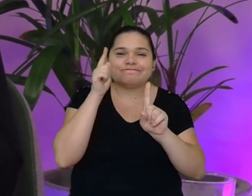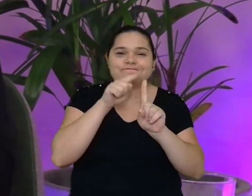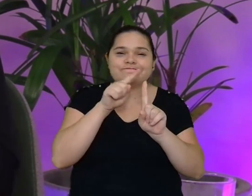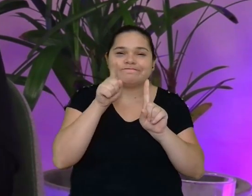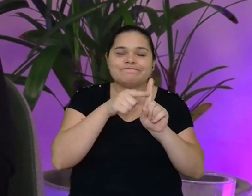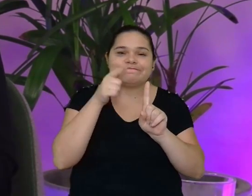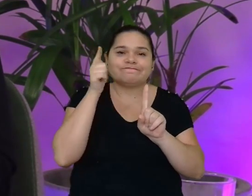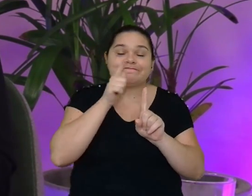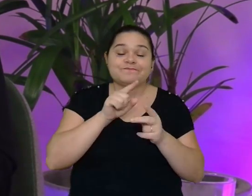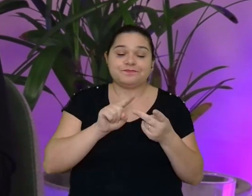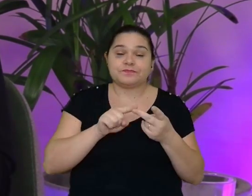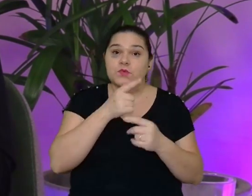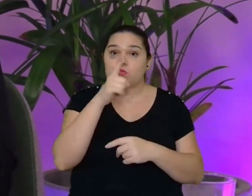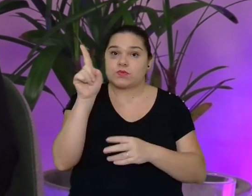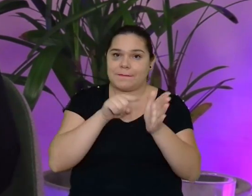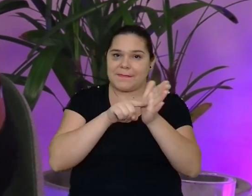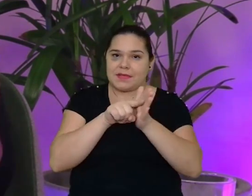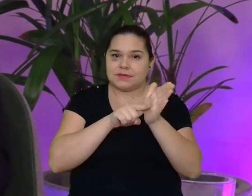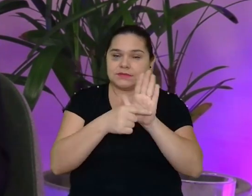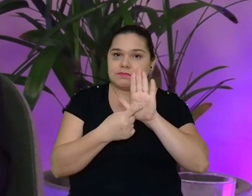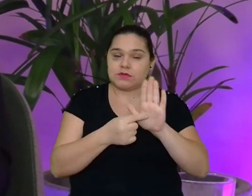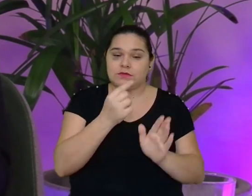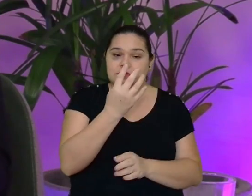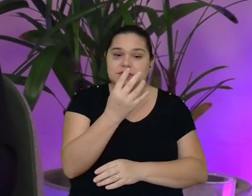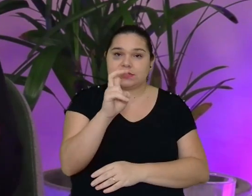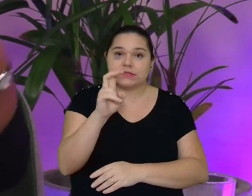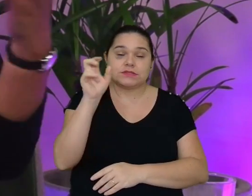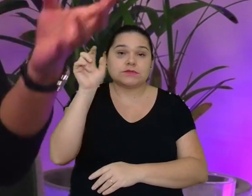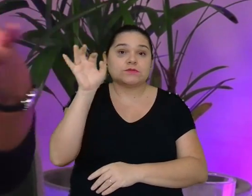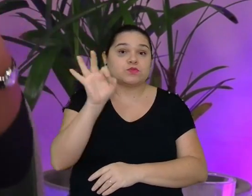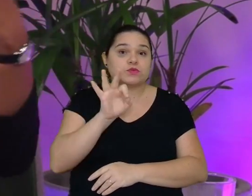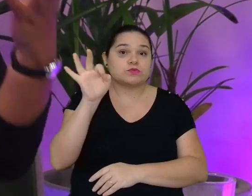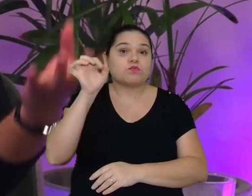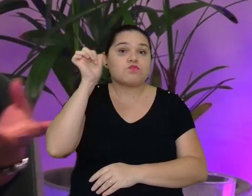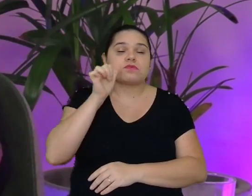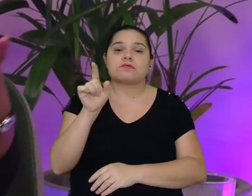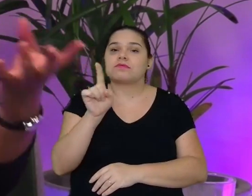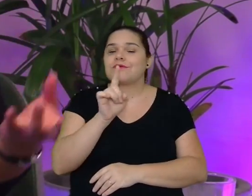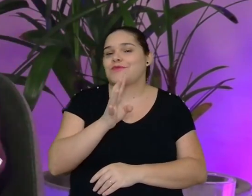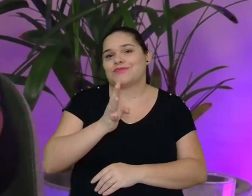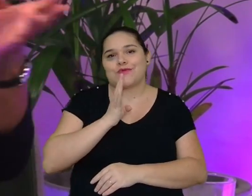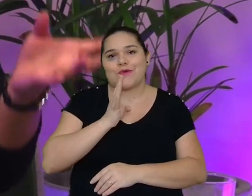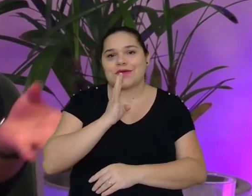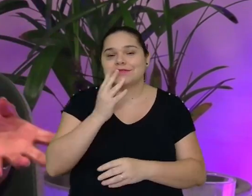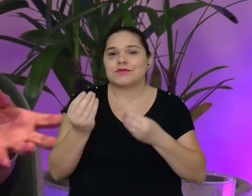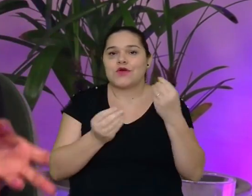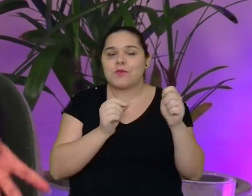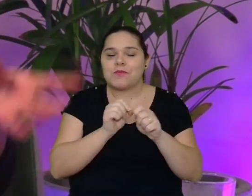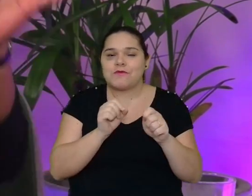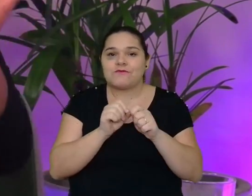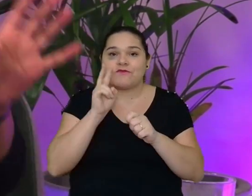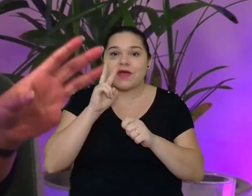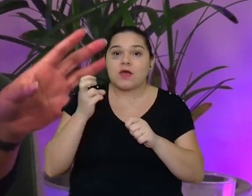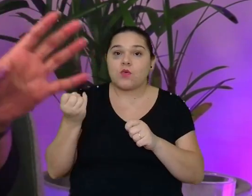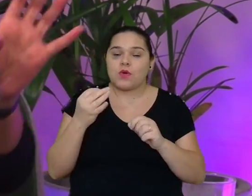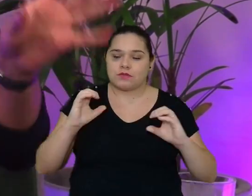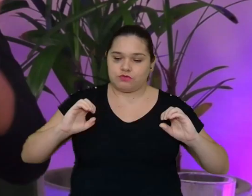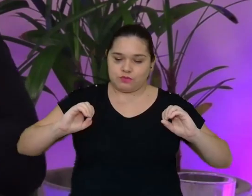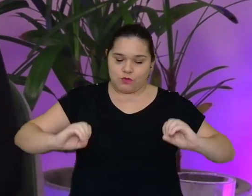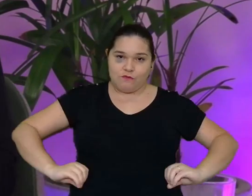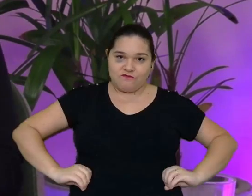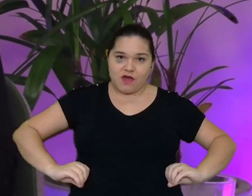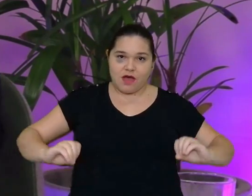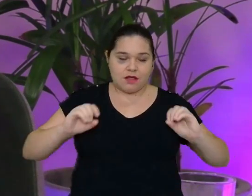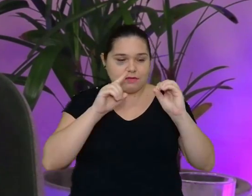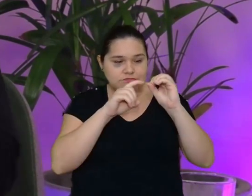que 45% das mulheres desconhecem a possibilidade de, enfim, medir a reserva ovariana, né, com um exame de sangue. Vocês vão saber o nome técnico